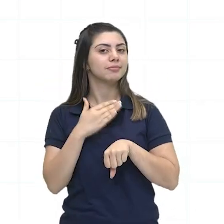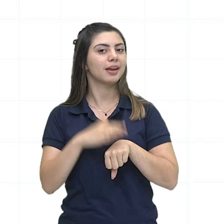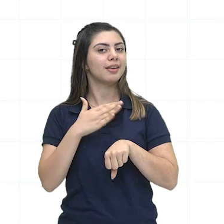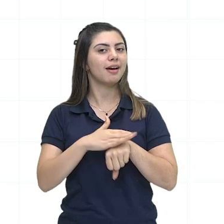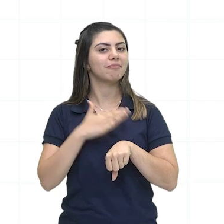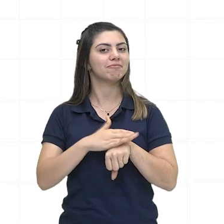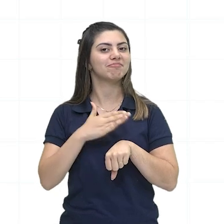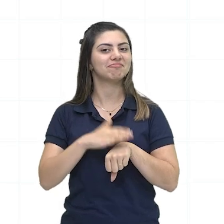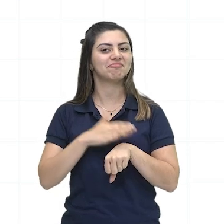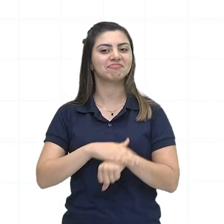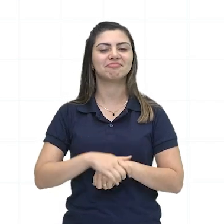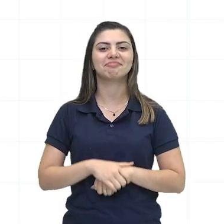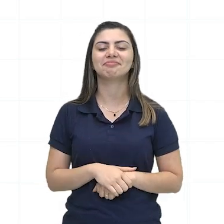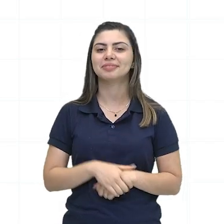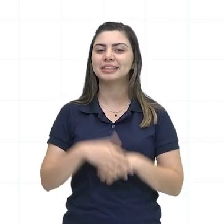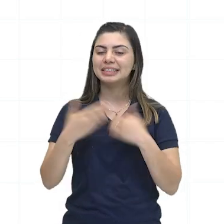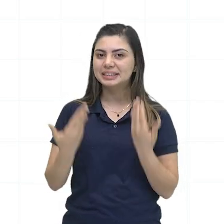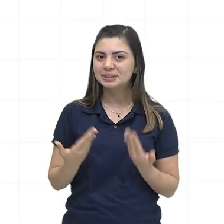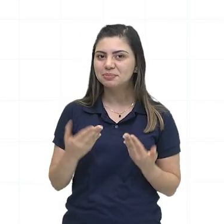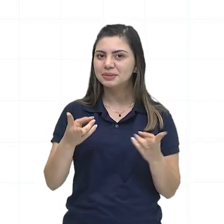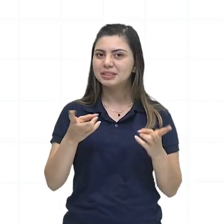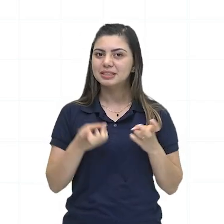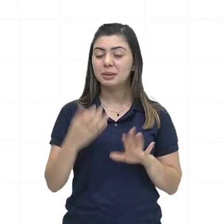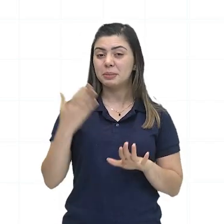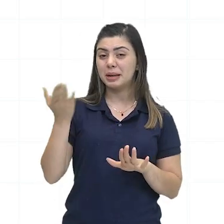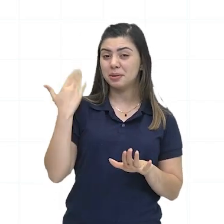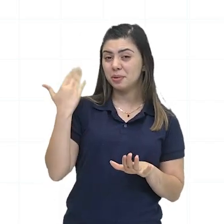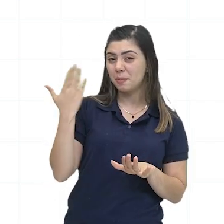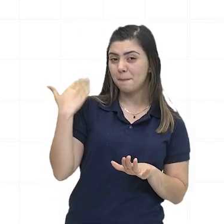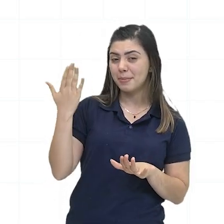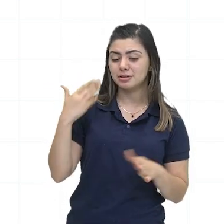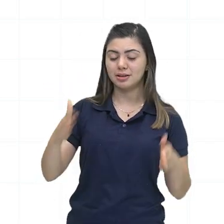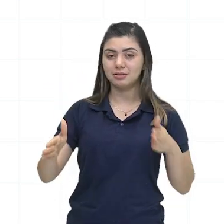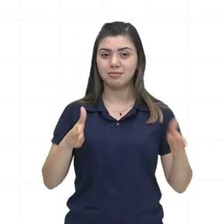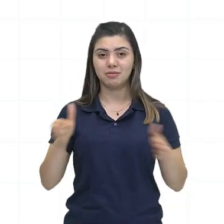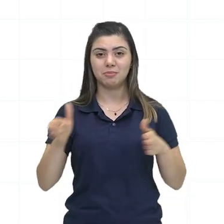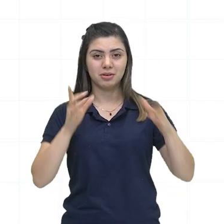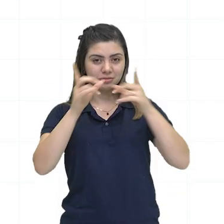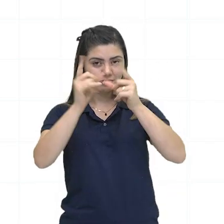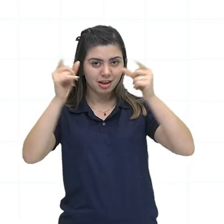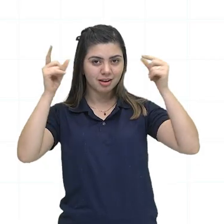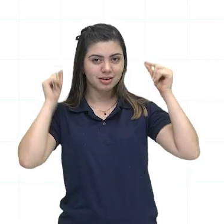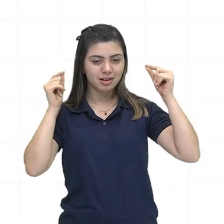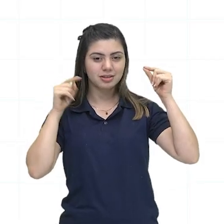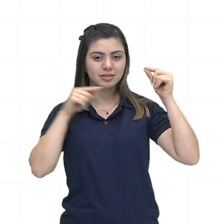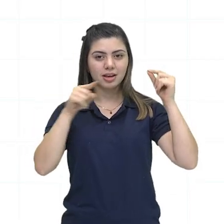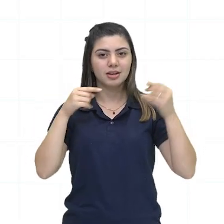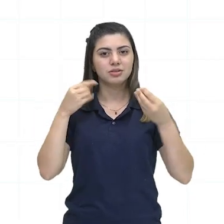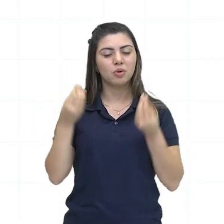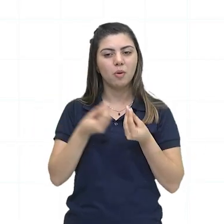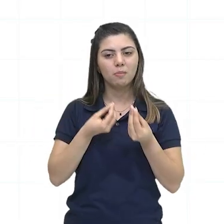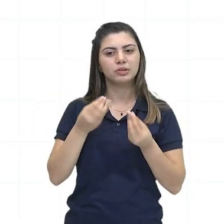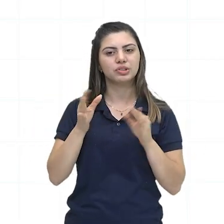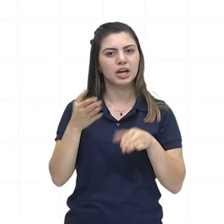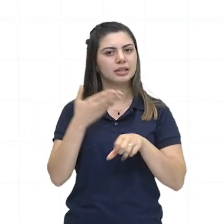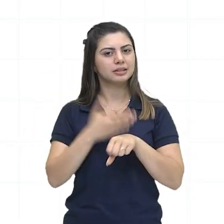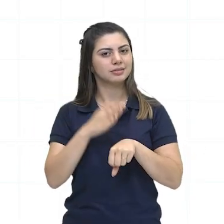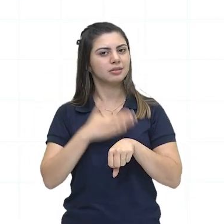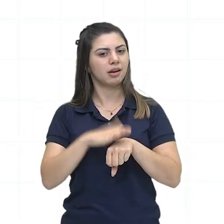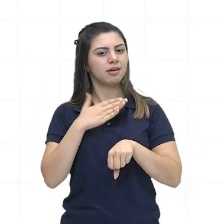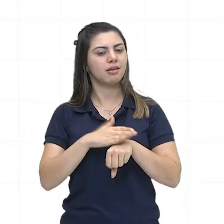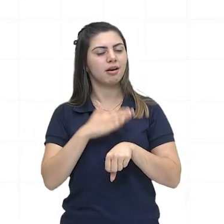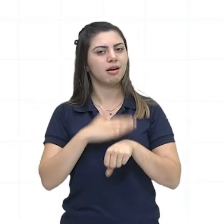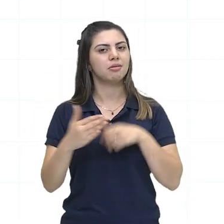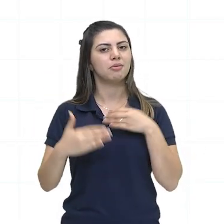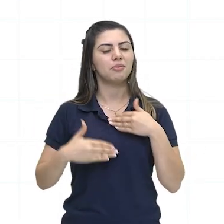treinar. Então, lá no tempo, né, dos gregos, eles já faziam ali os seus treinos e já